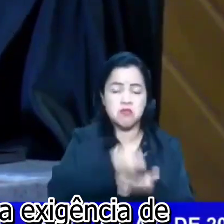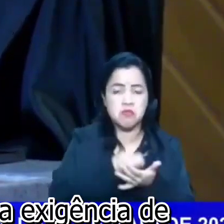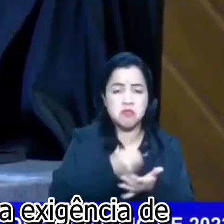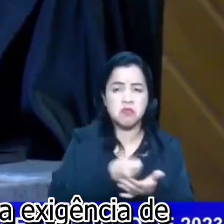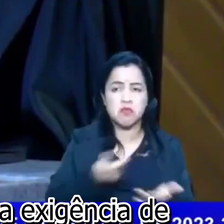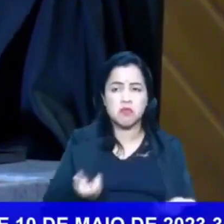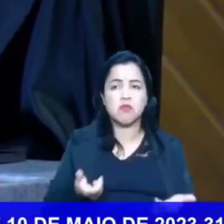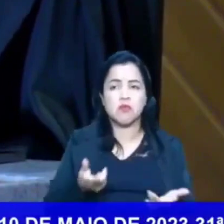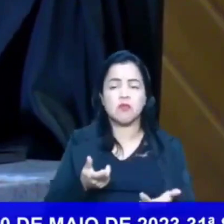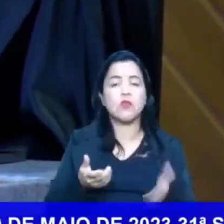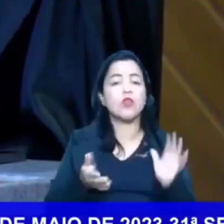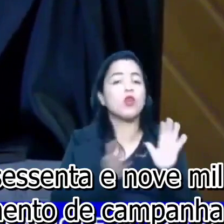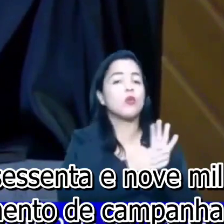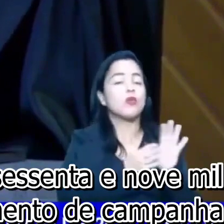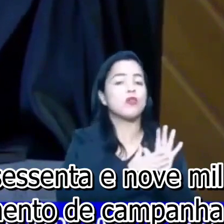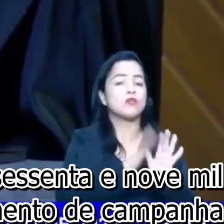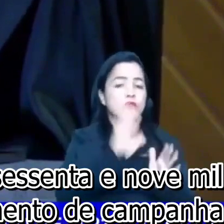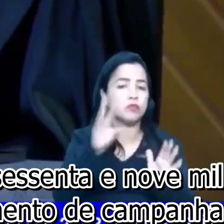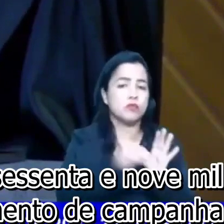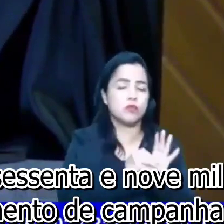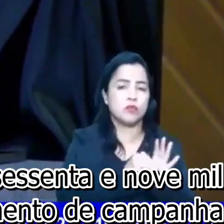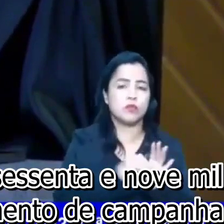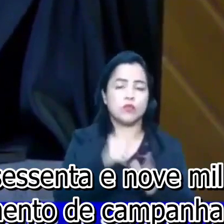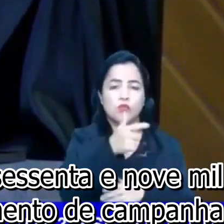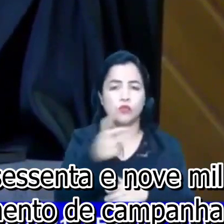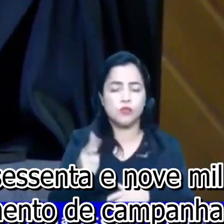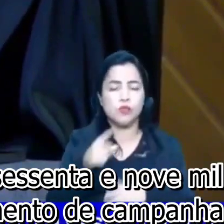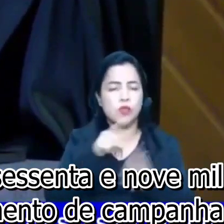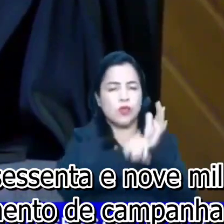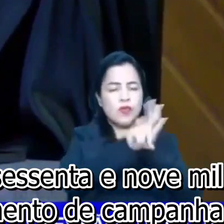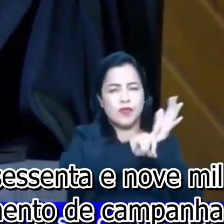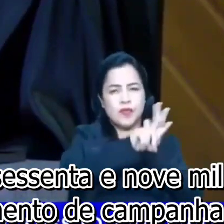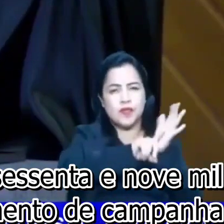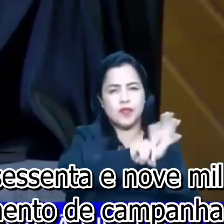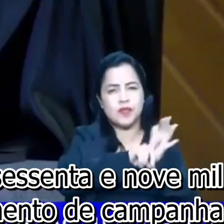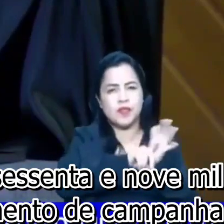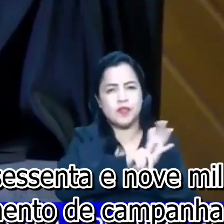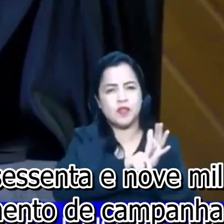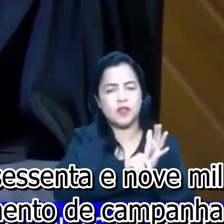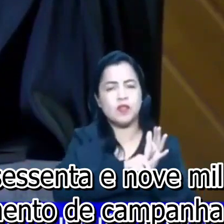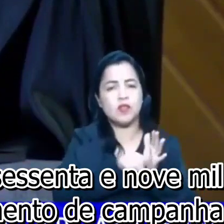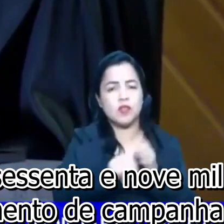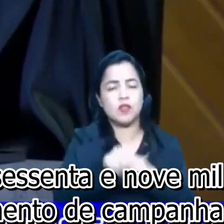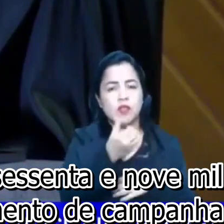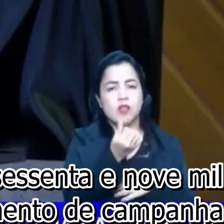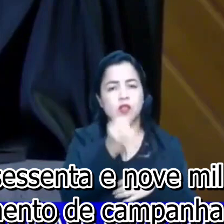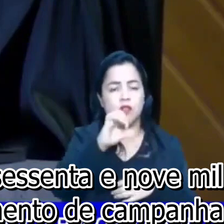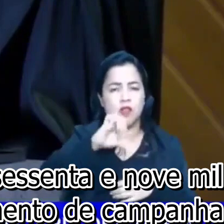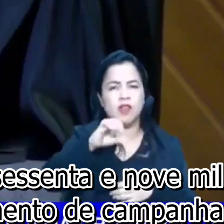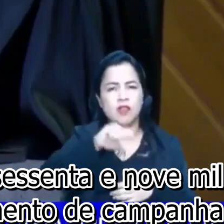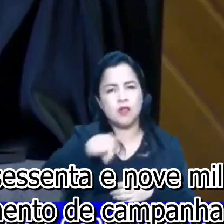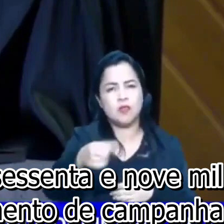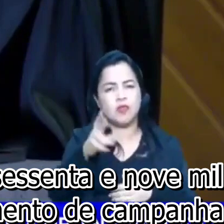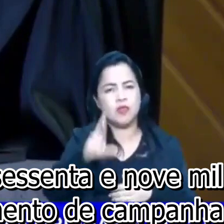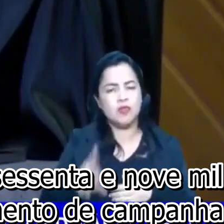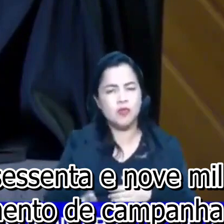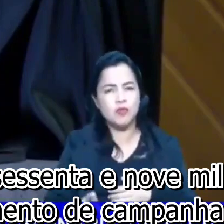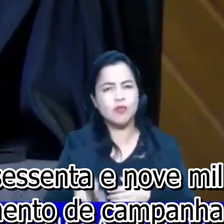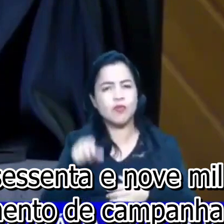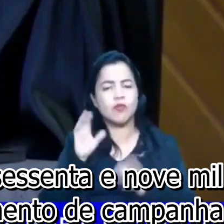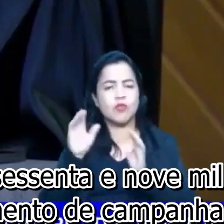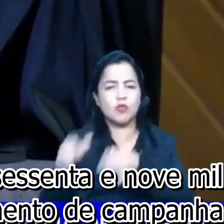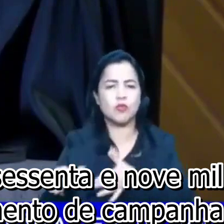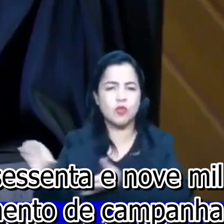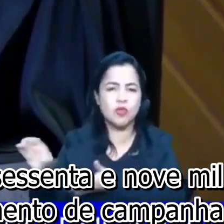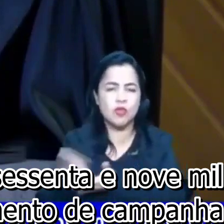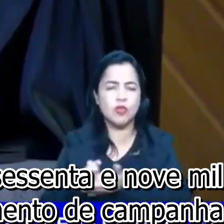exigência de provas adicionais. Não obstante, verifica-se que dos R$ 69 mil referente a